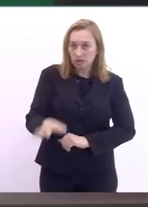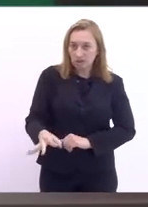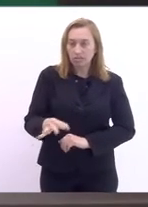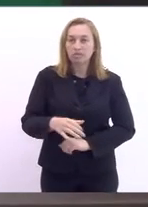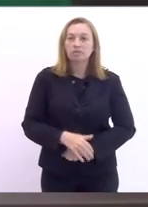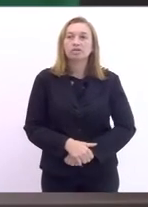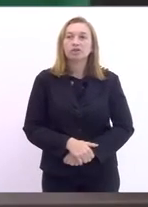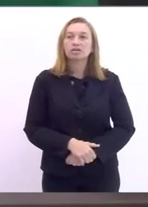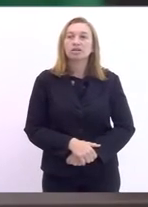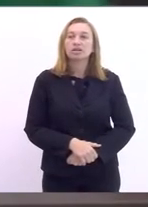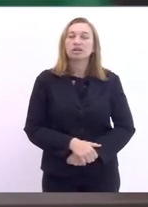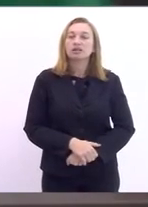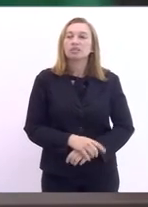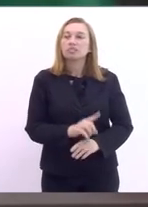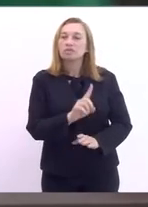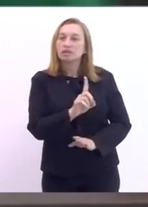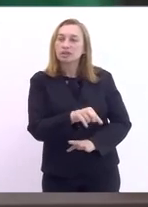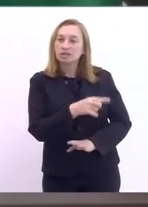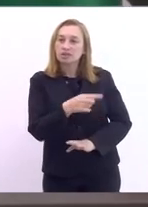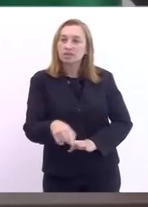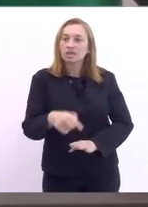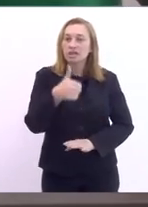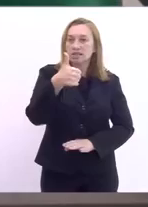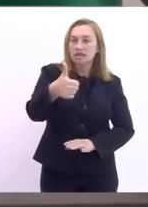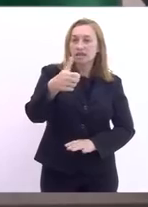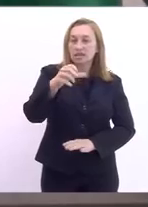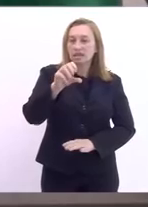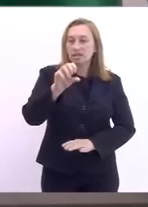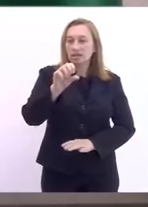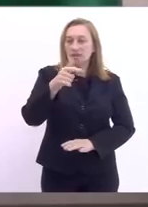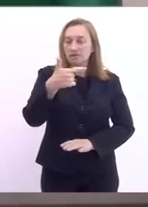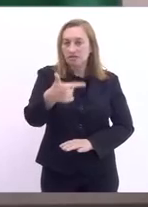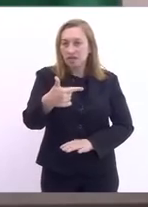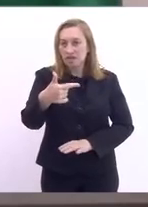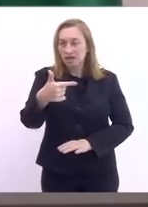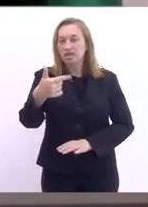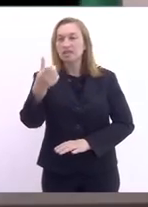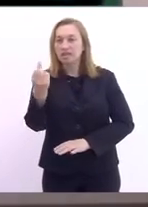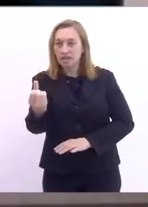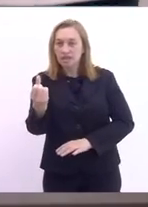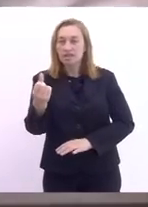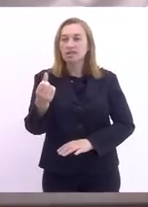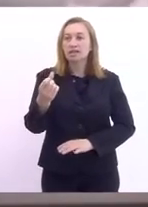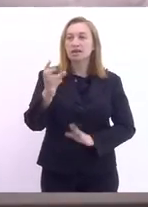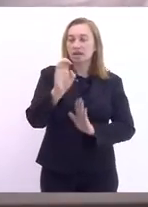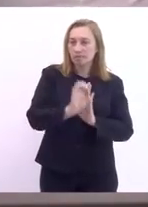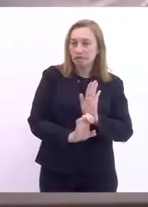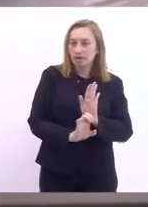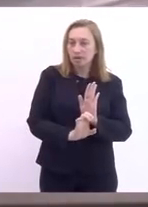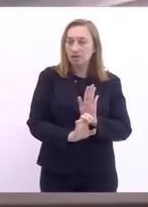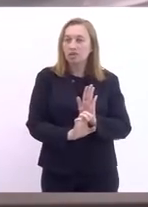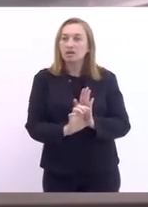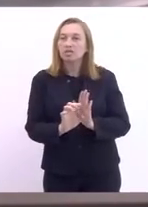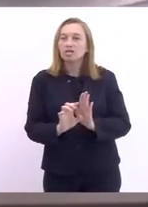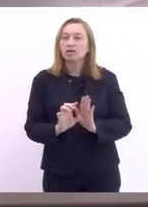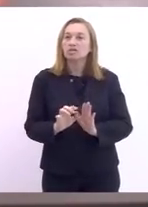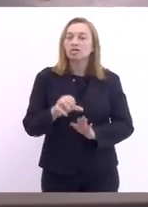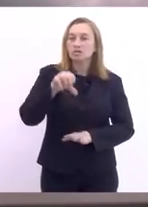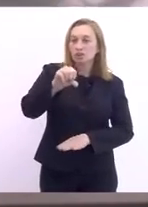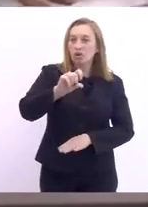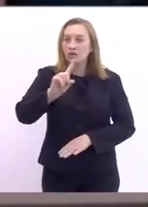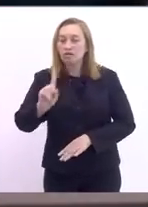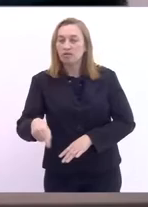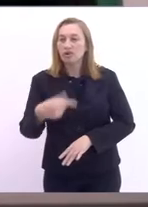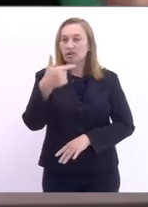3,71%, pela rejeição a 126 emendas, que corresponde a